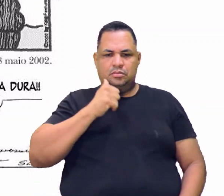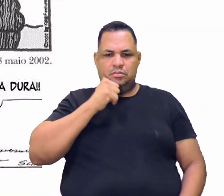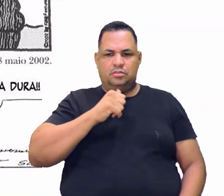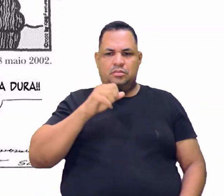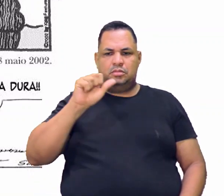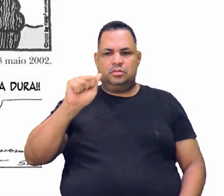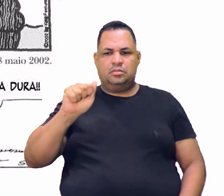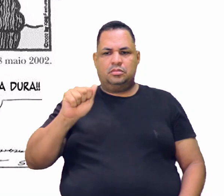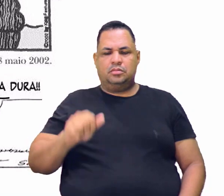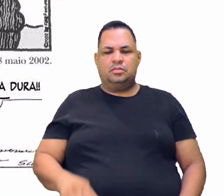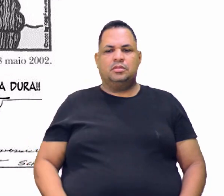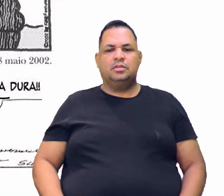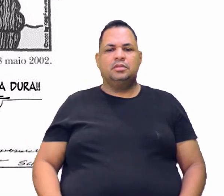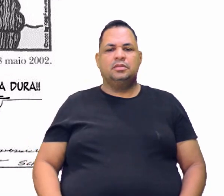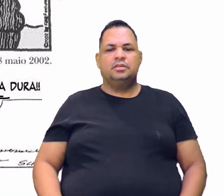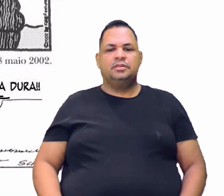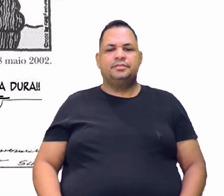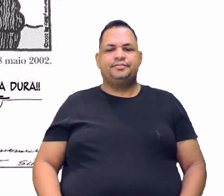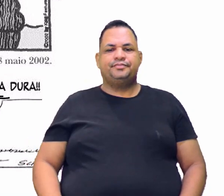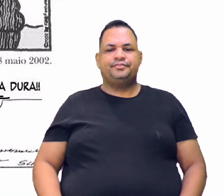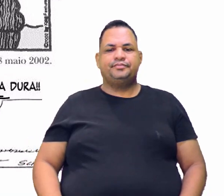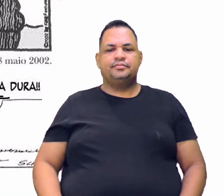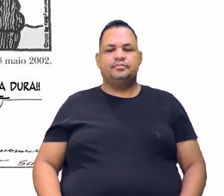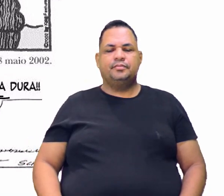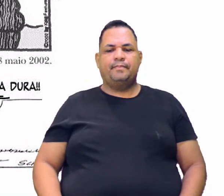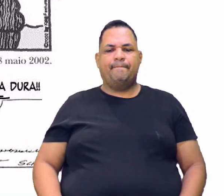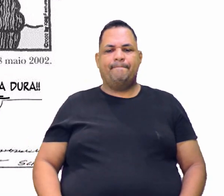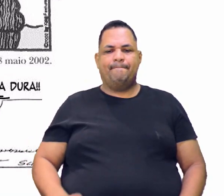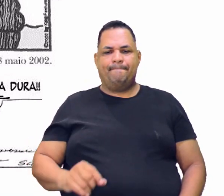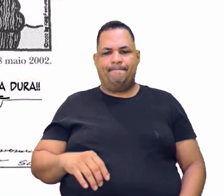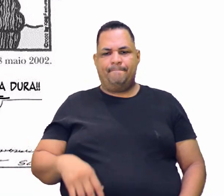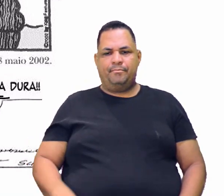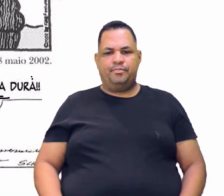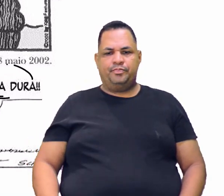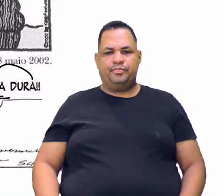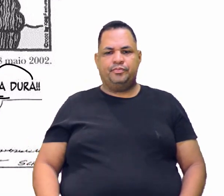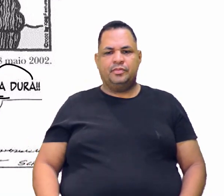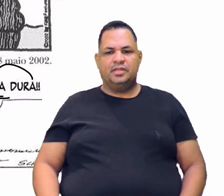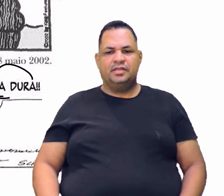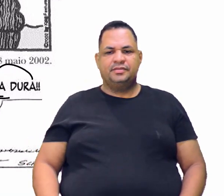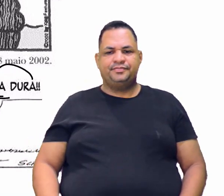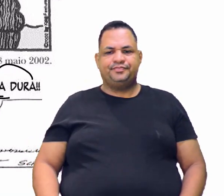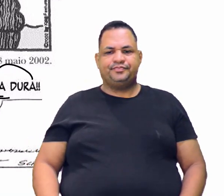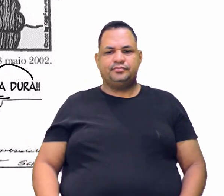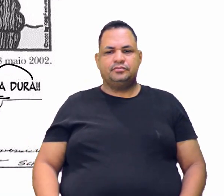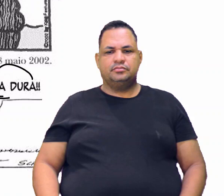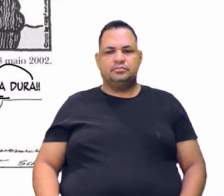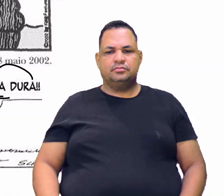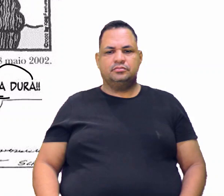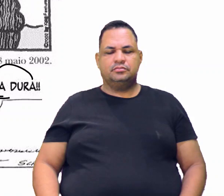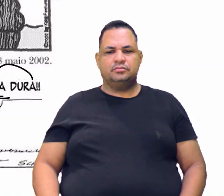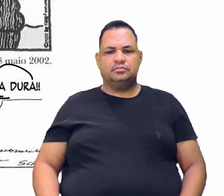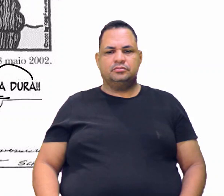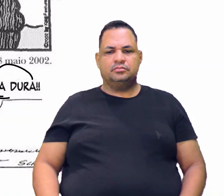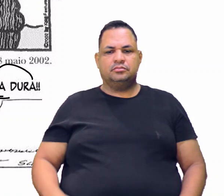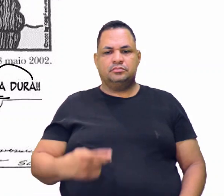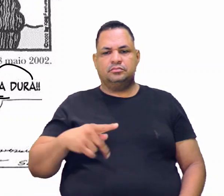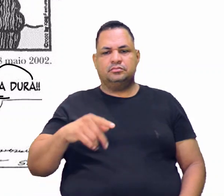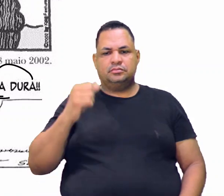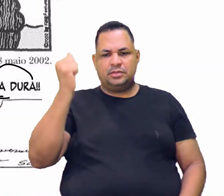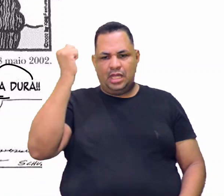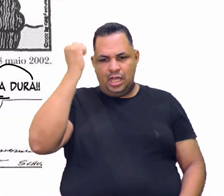outro nome. Aí eu tenho aqui a palavra cabeça. Ó, colocando aqui para vocês.